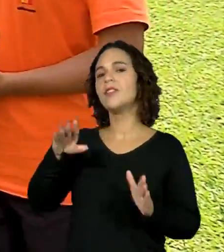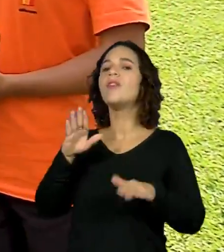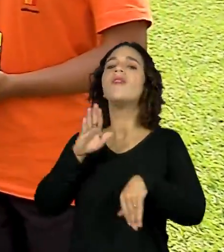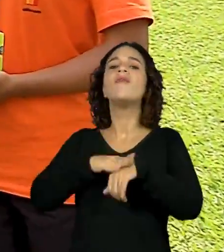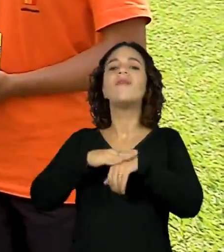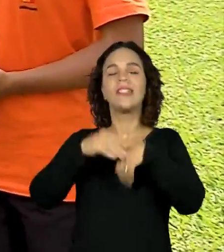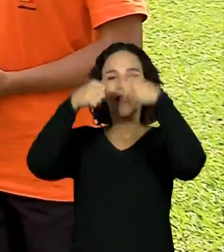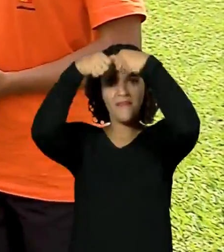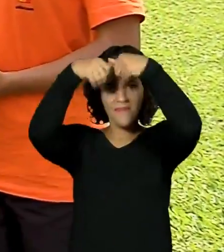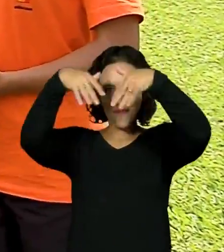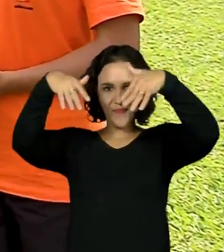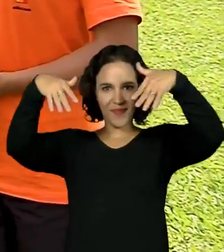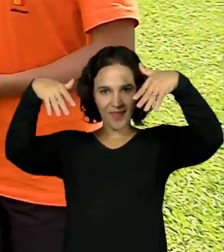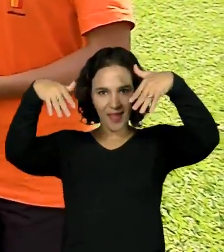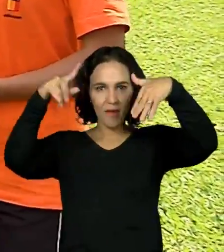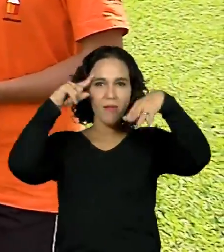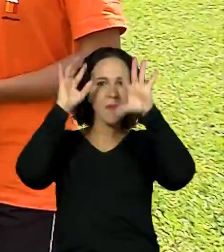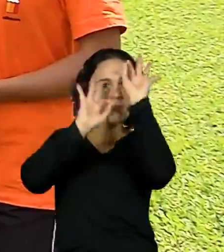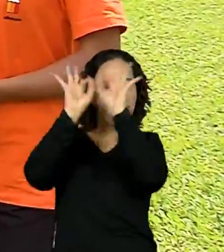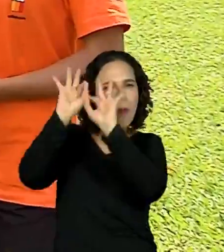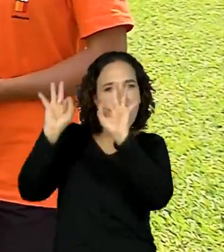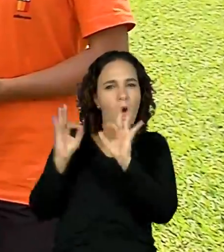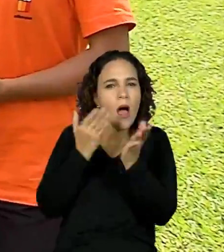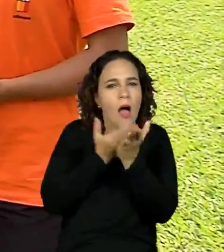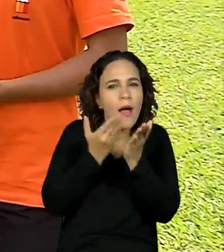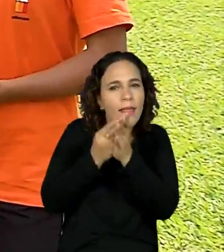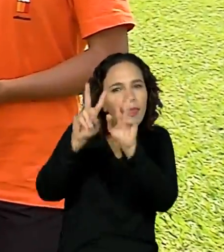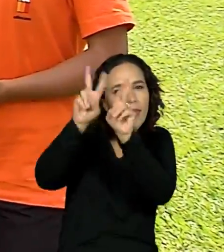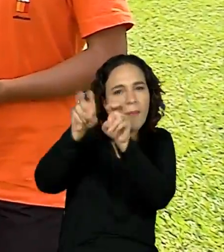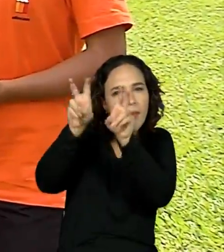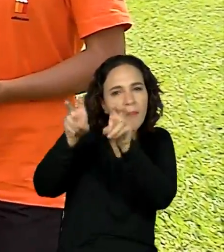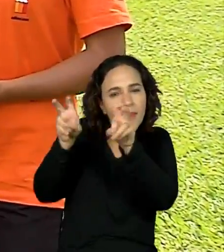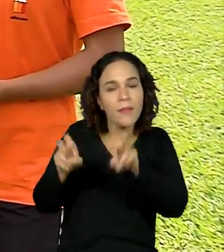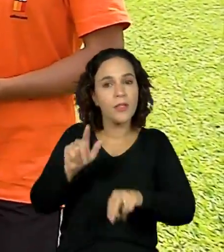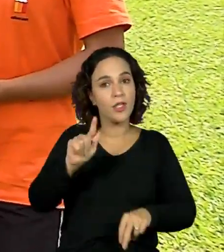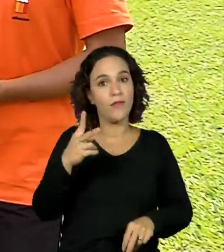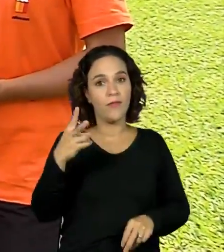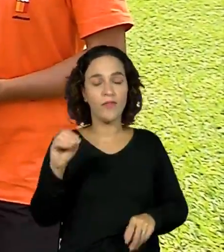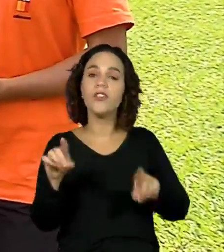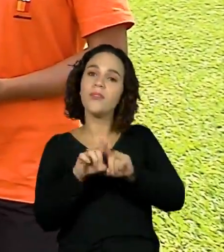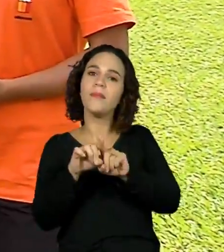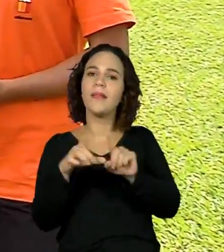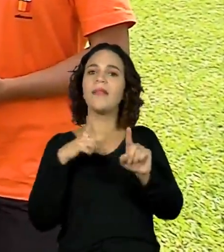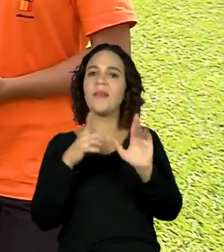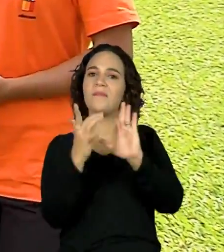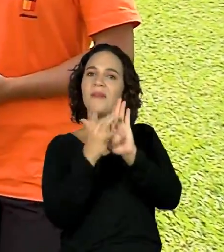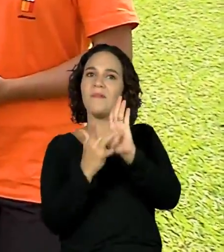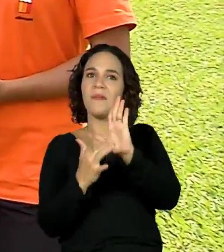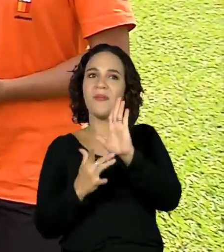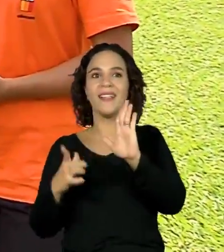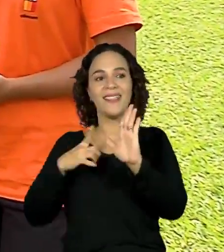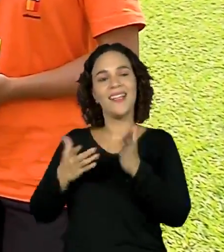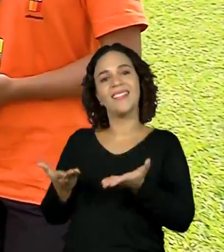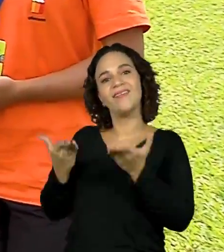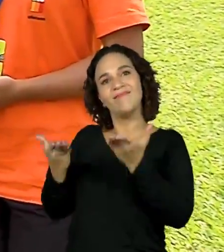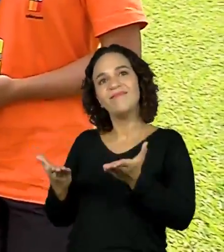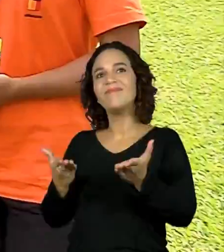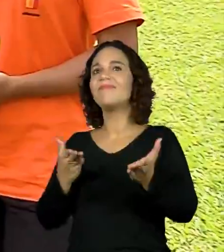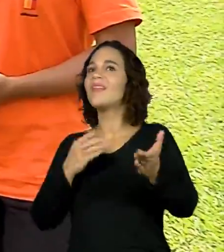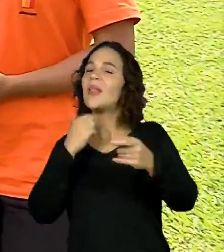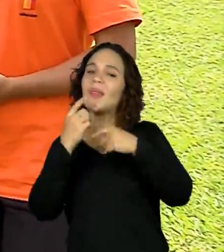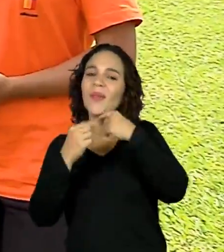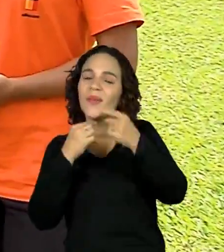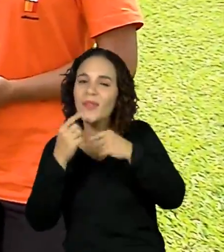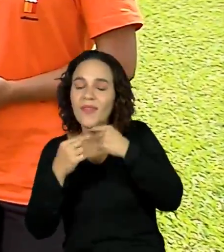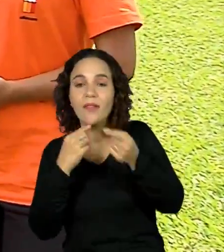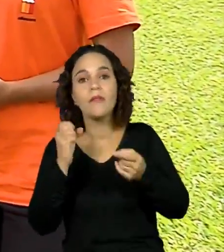mental com o que tivemos que estudar sobre o G20 e fizemos uma pauta também, que inclusive está aqui, para tirar dúvidas